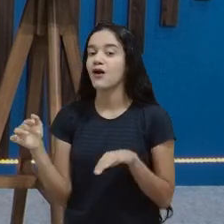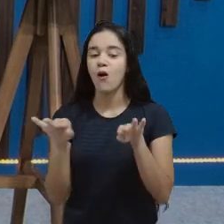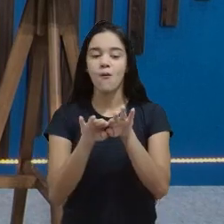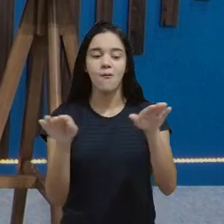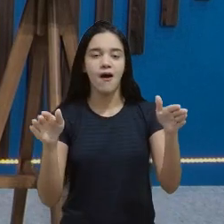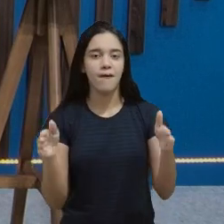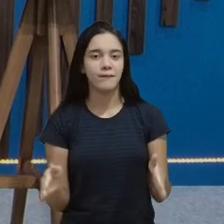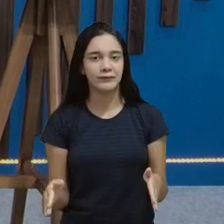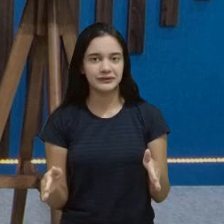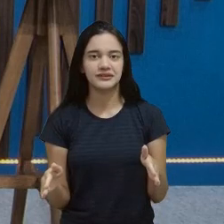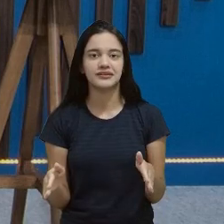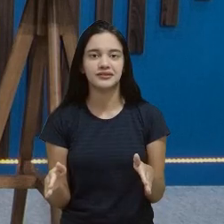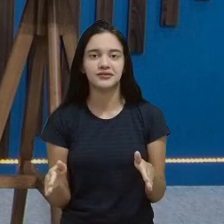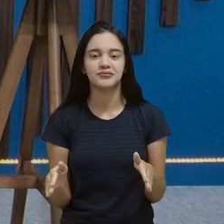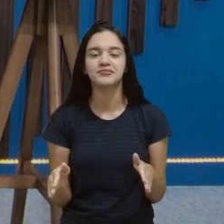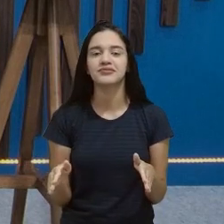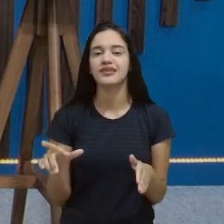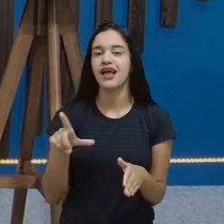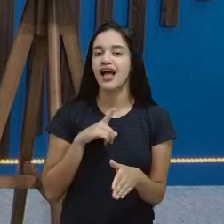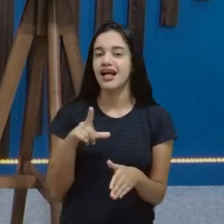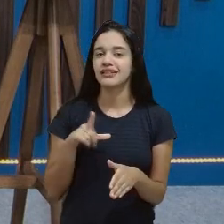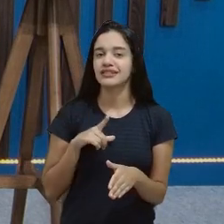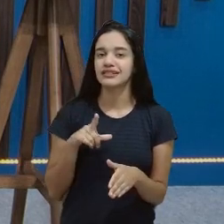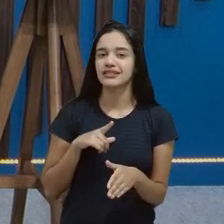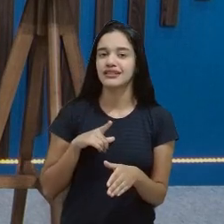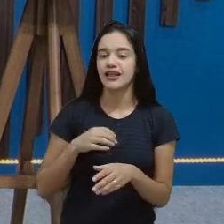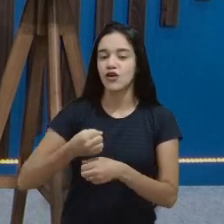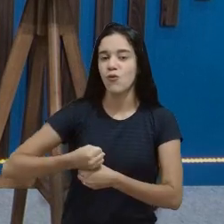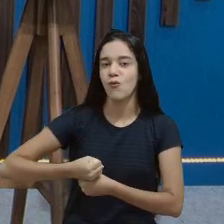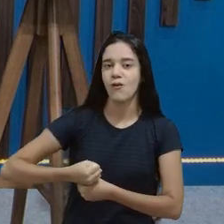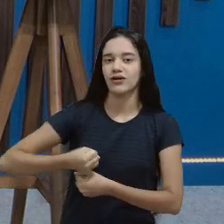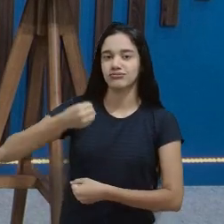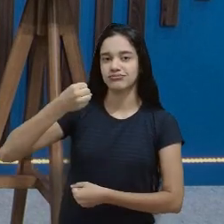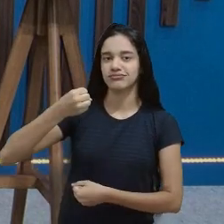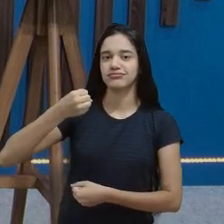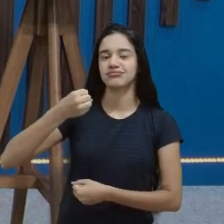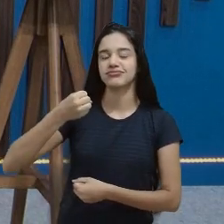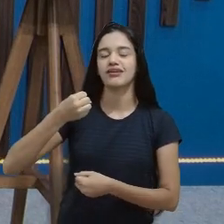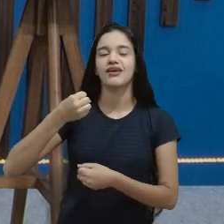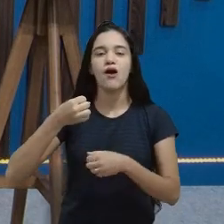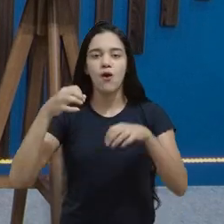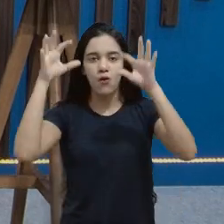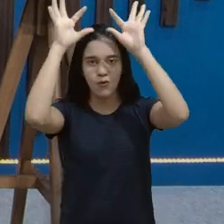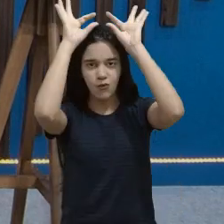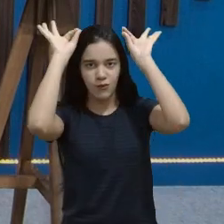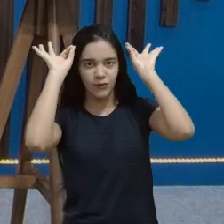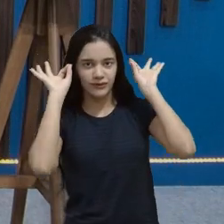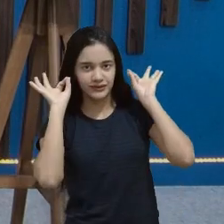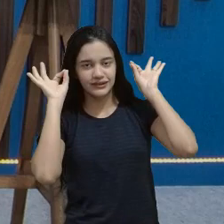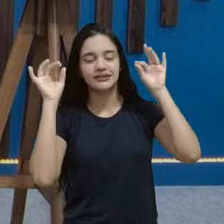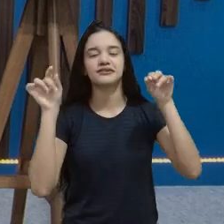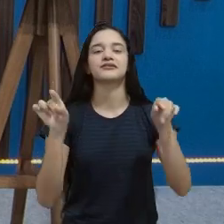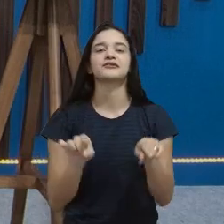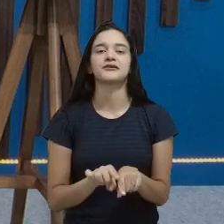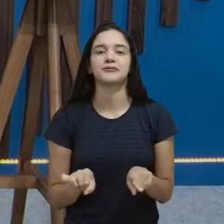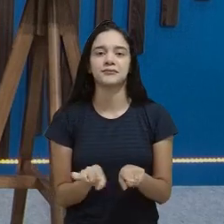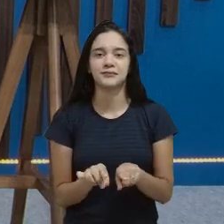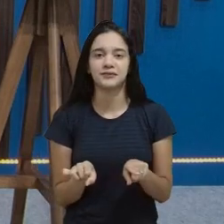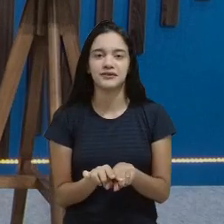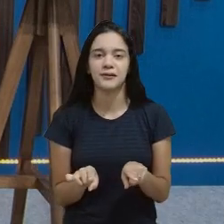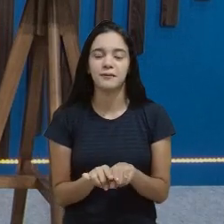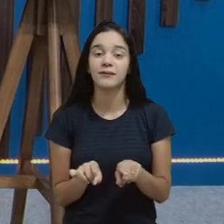mesa. Na mesa tem uma sombrinha do frevo, uma tiara, não é? Que eu trouxe aqui, não